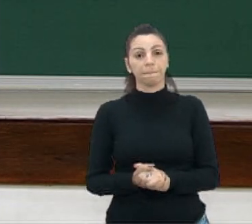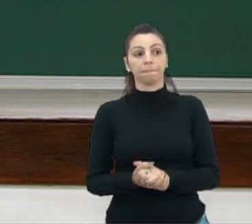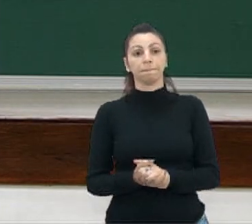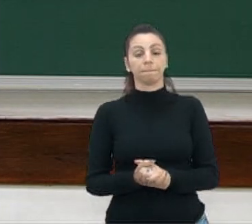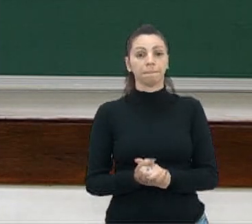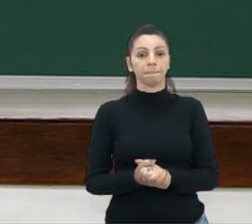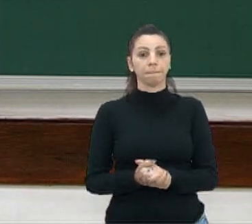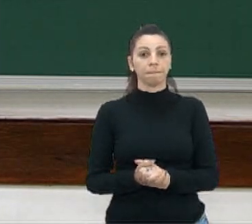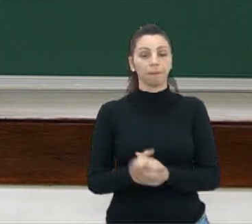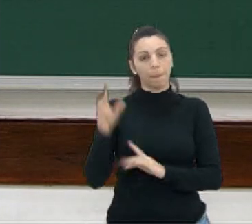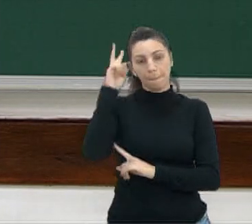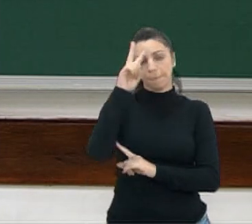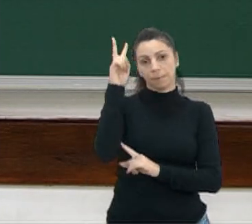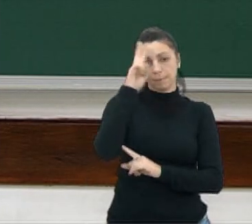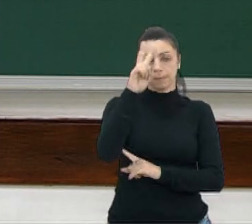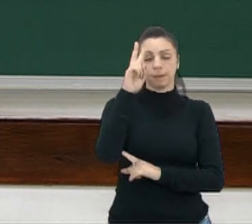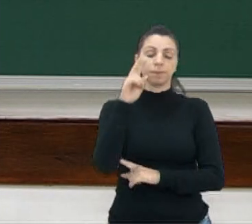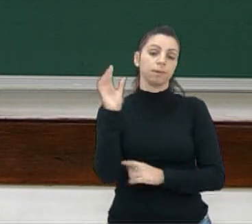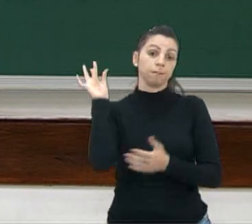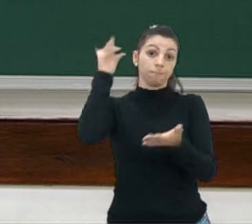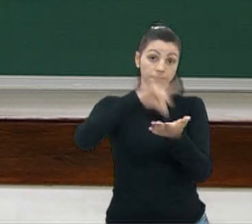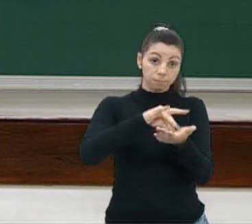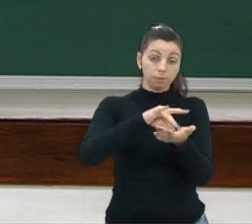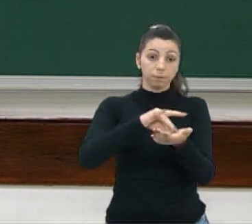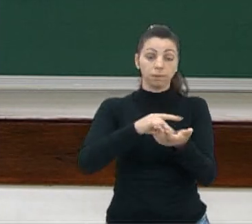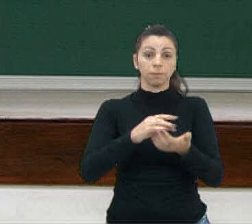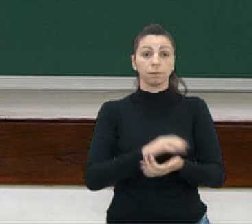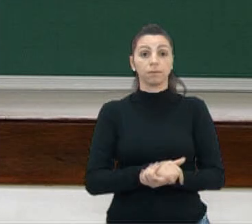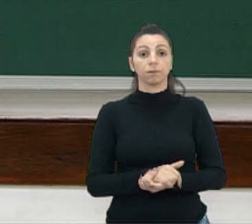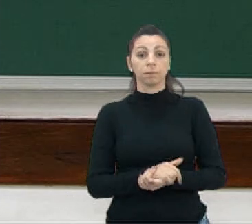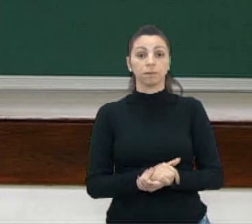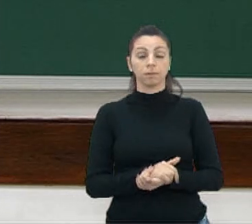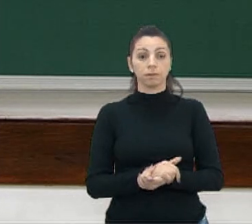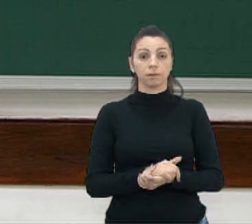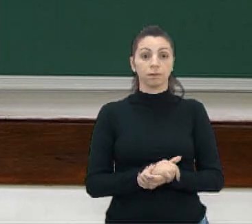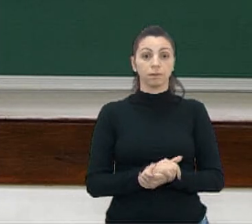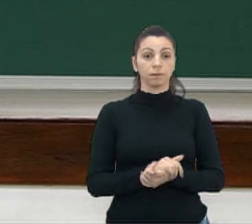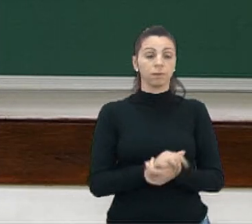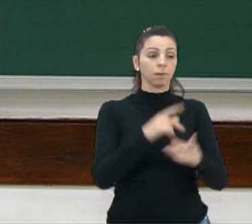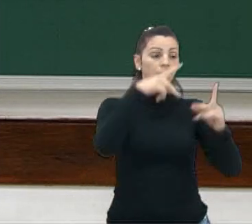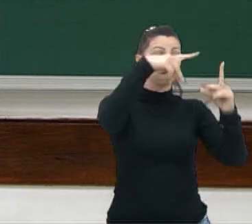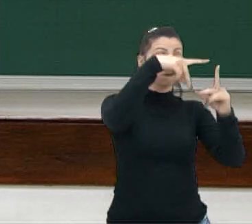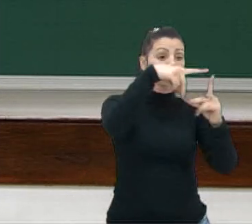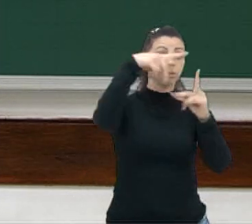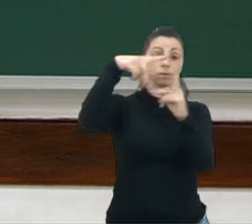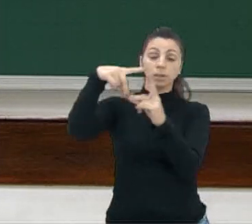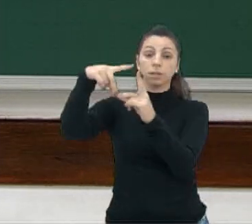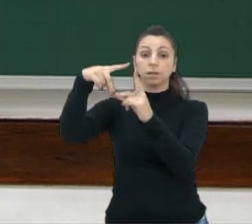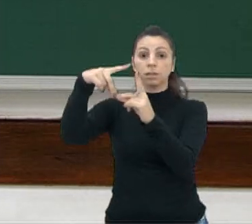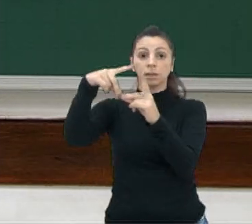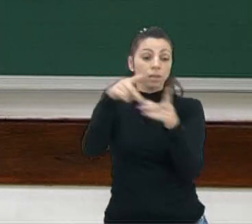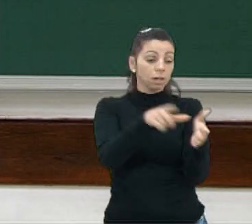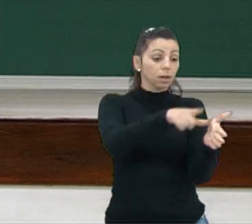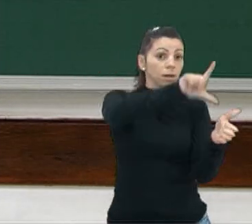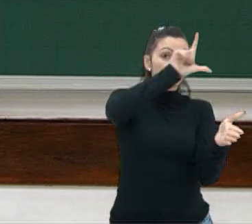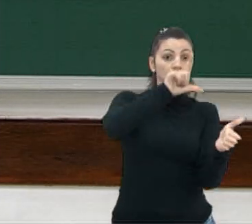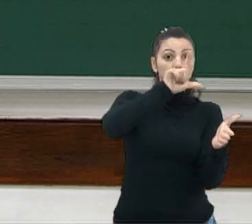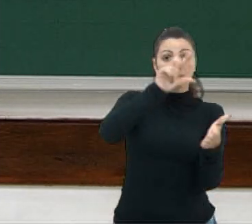só corrigindo aqui antes que alguém entendido do assunto diga, na verdade a tirinha nasce antes da história em quadrinho.